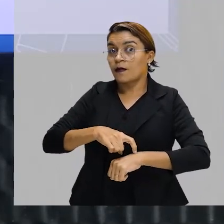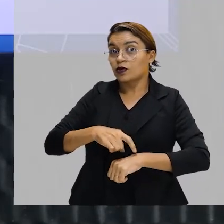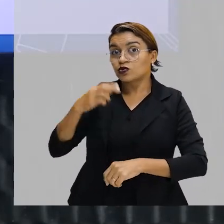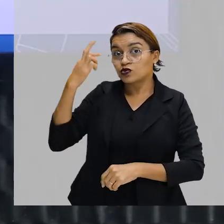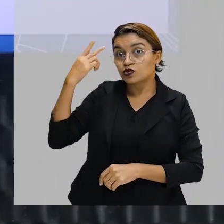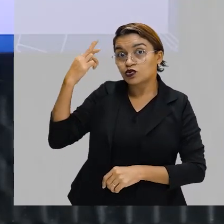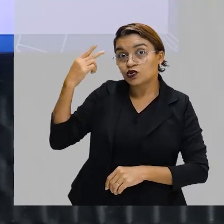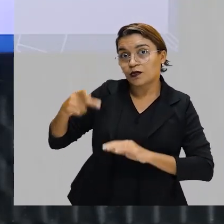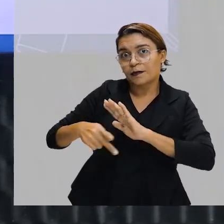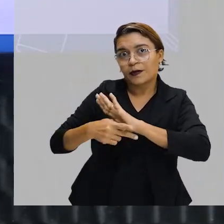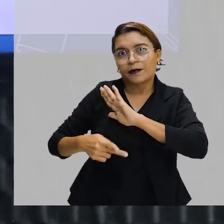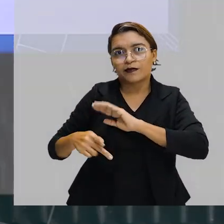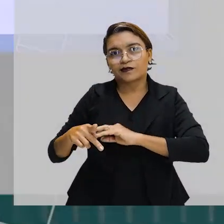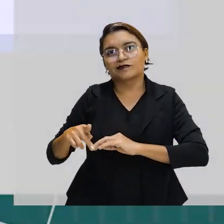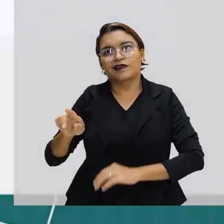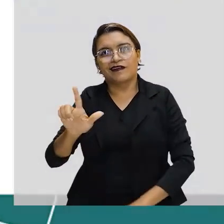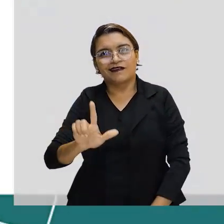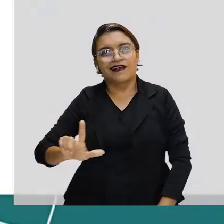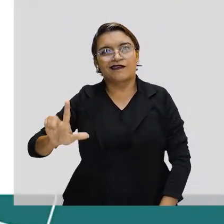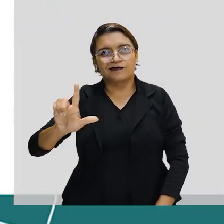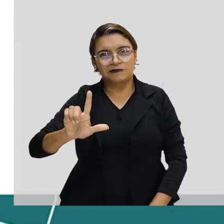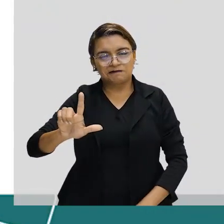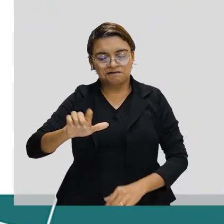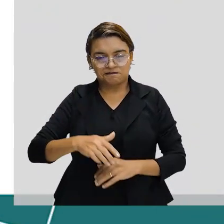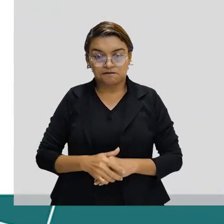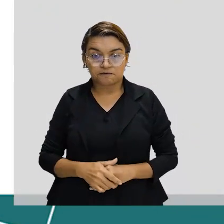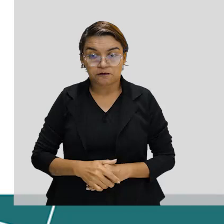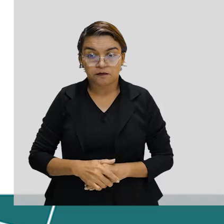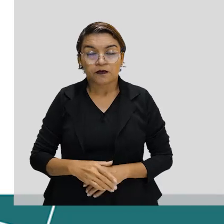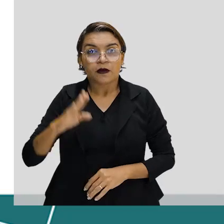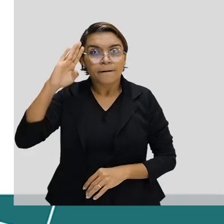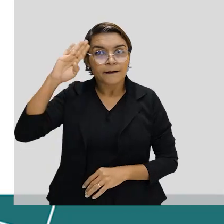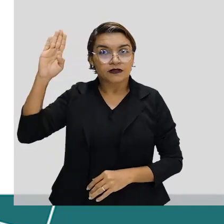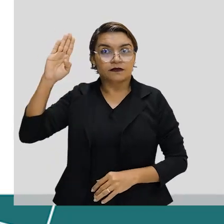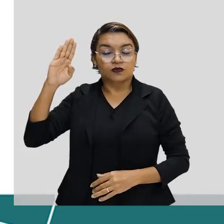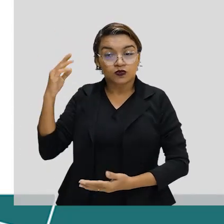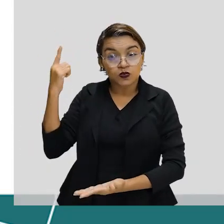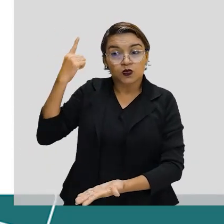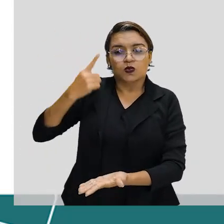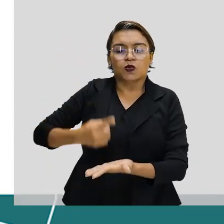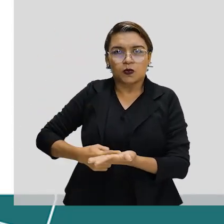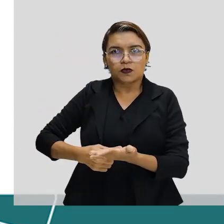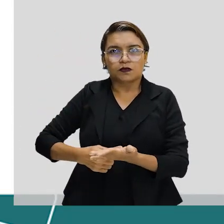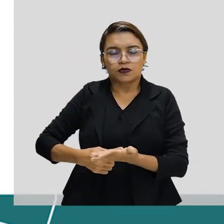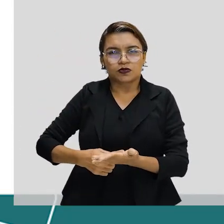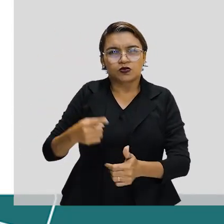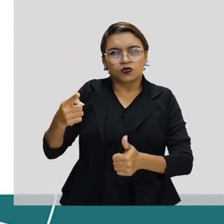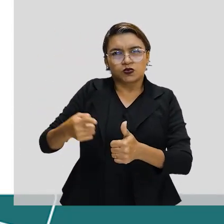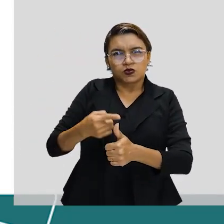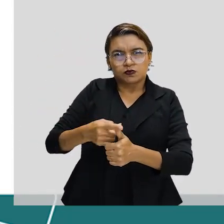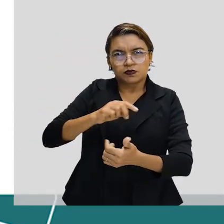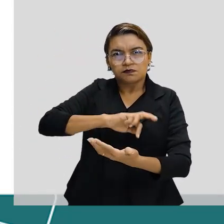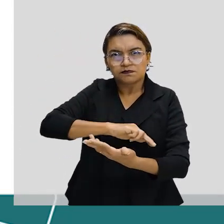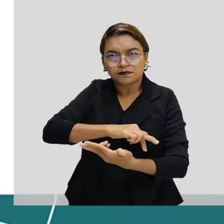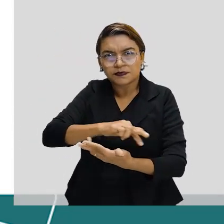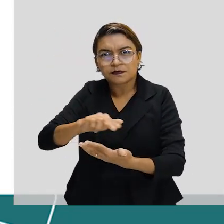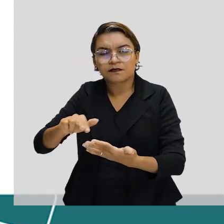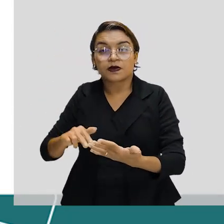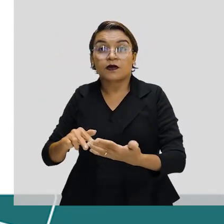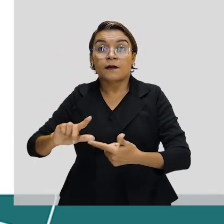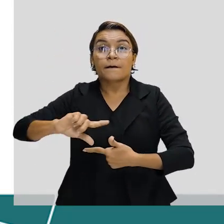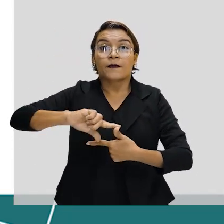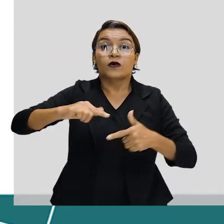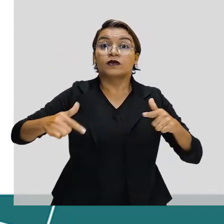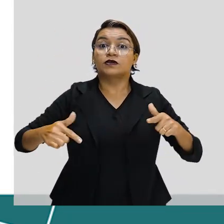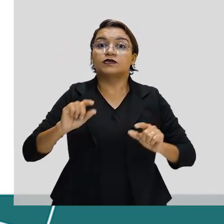nossa literatura. O principal compromisso dos primeiros modernistas, né, qual a palavra não sai, era com